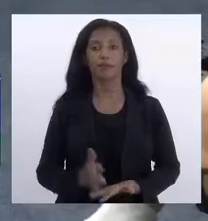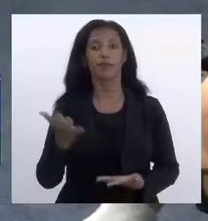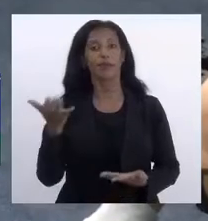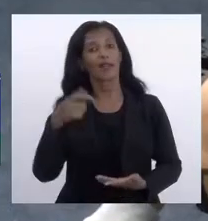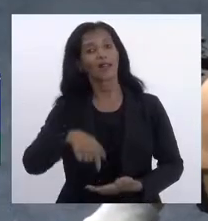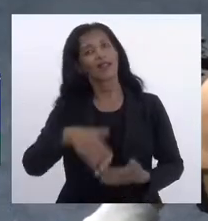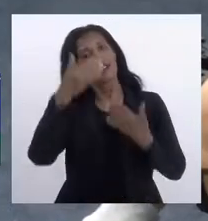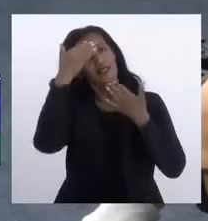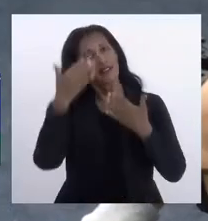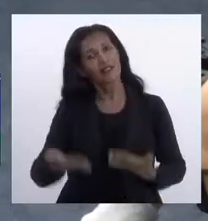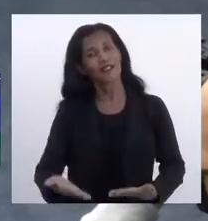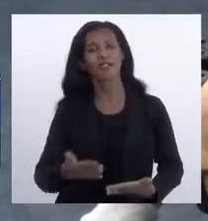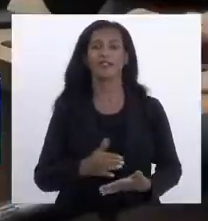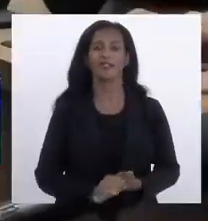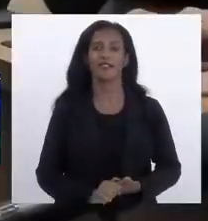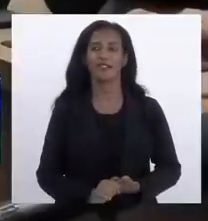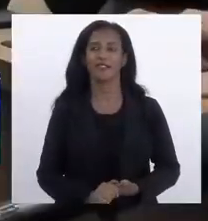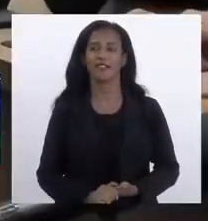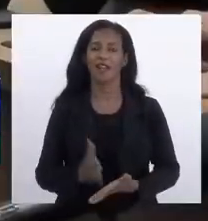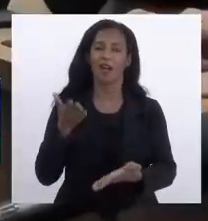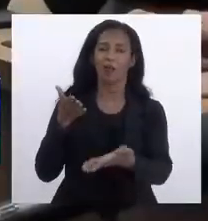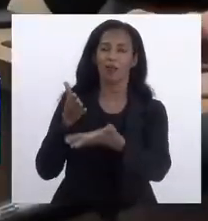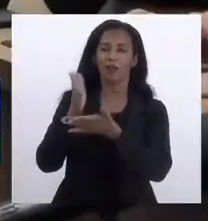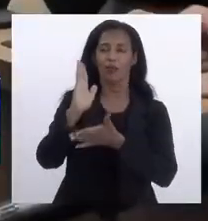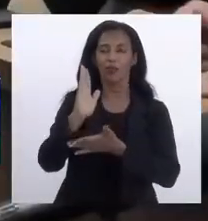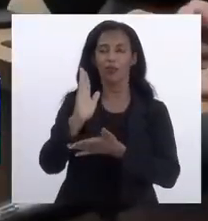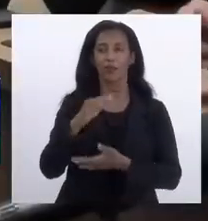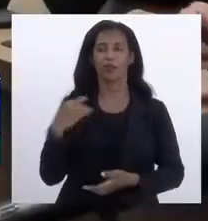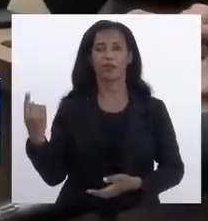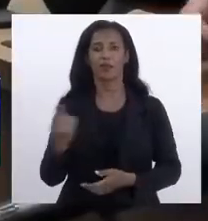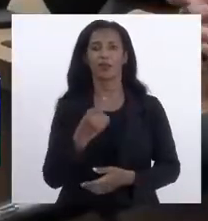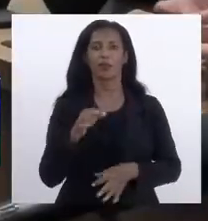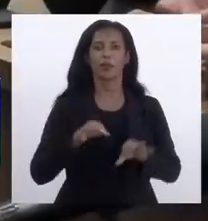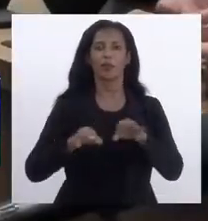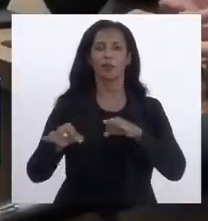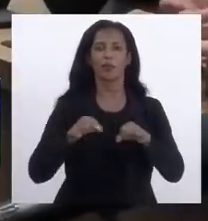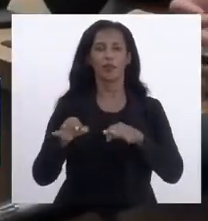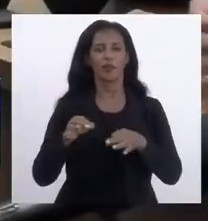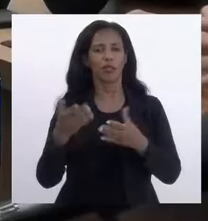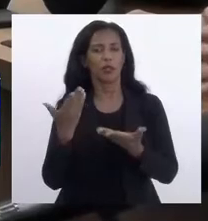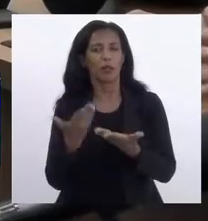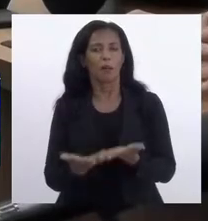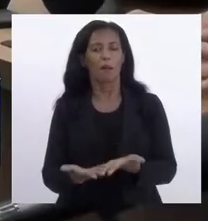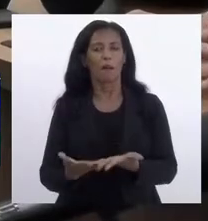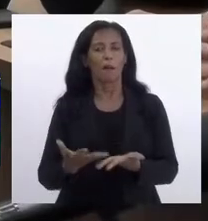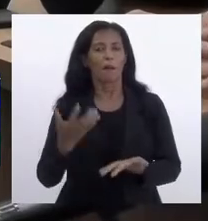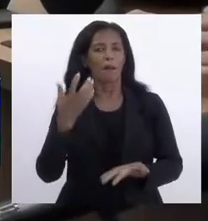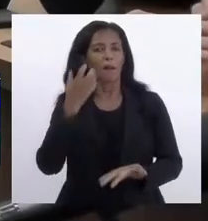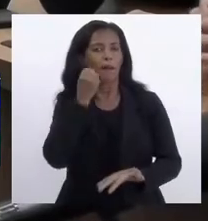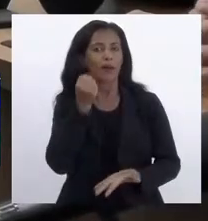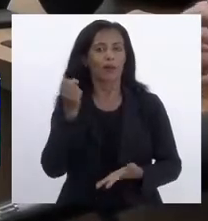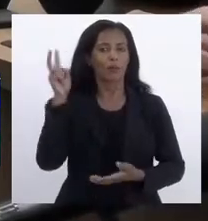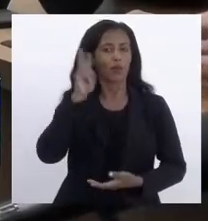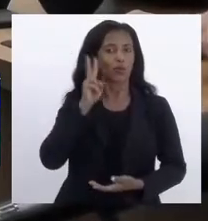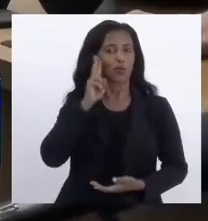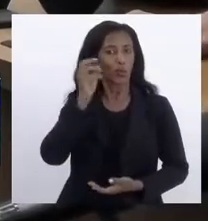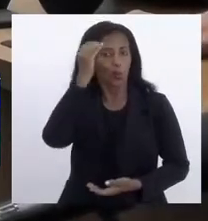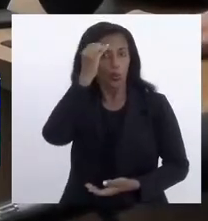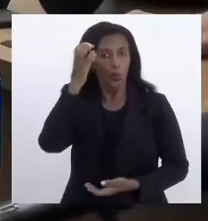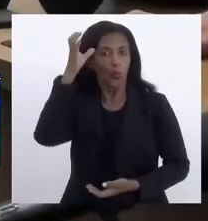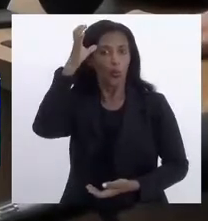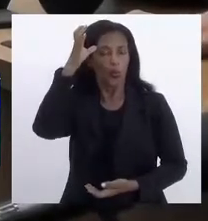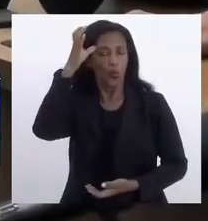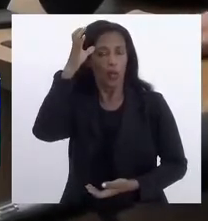aqui agradecer a aprovação do nosso projeto que declara patrimônio histórico e cultural